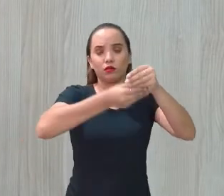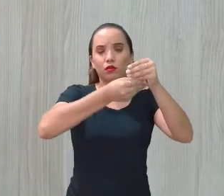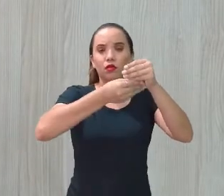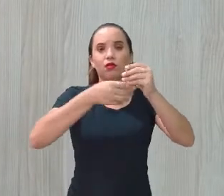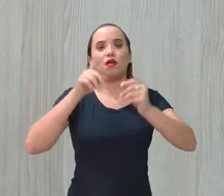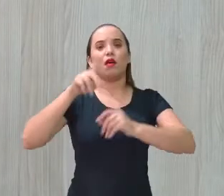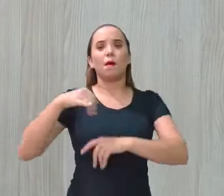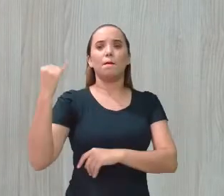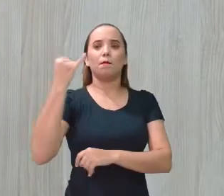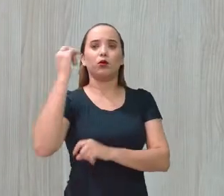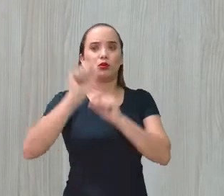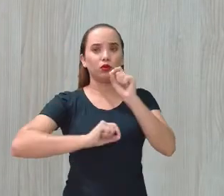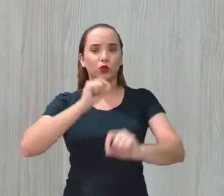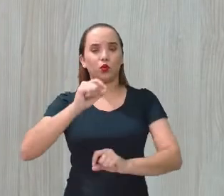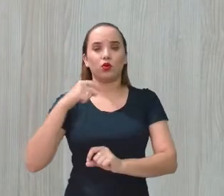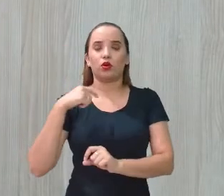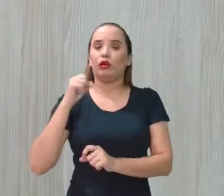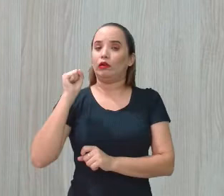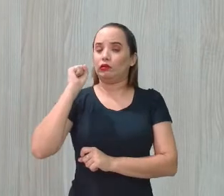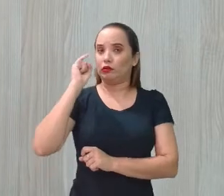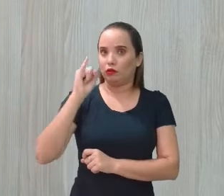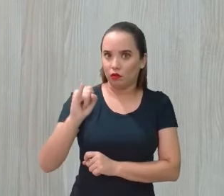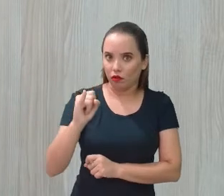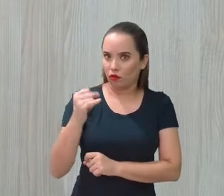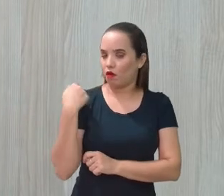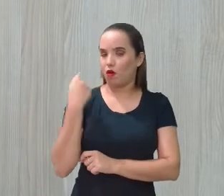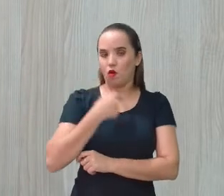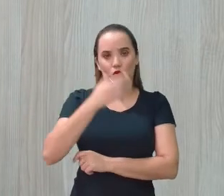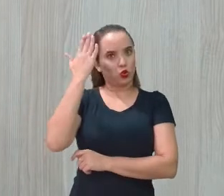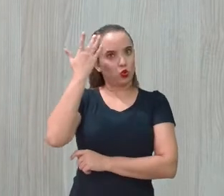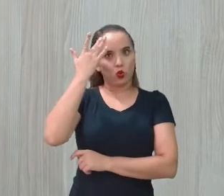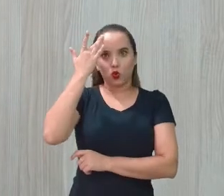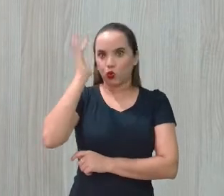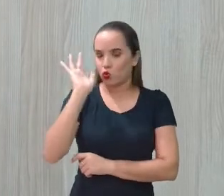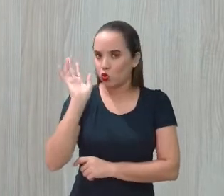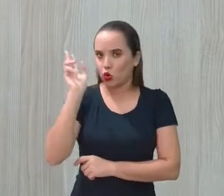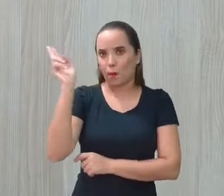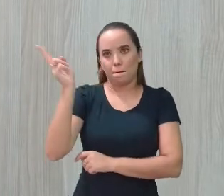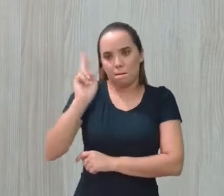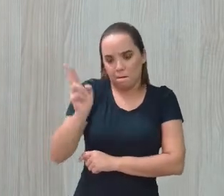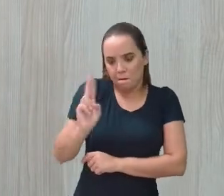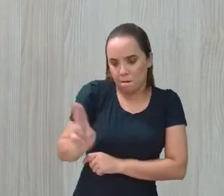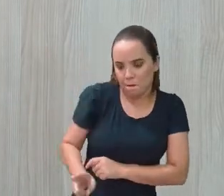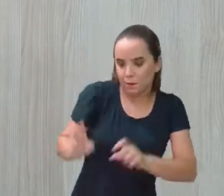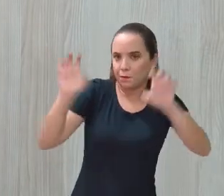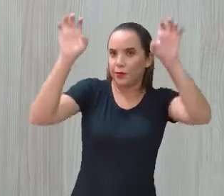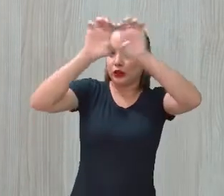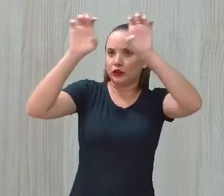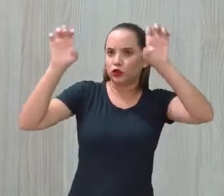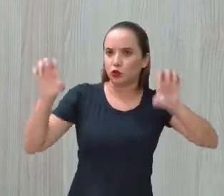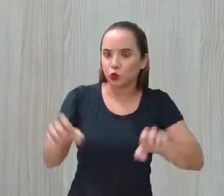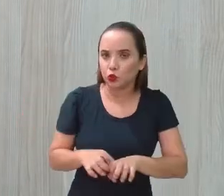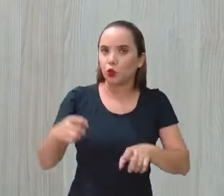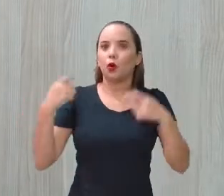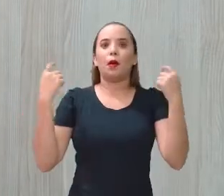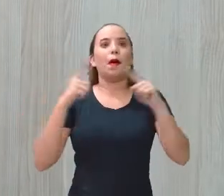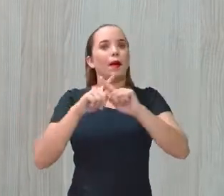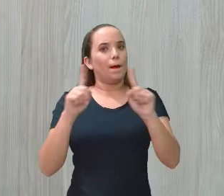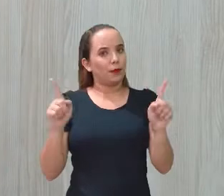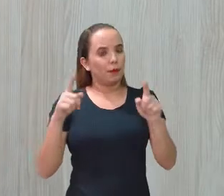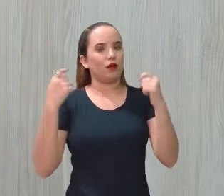que mesmo que a gente não saiba nomear as estruturas, a gente sabe